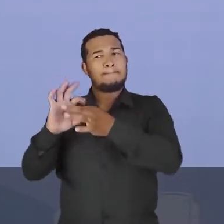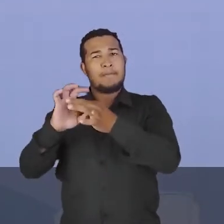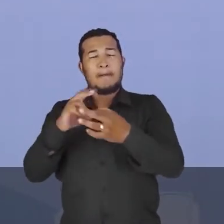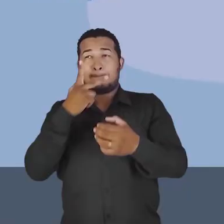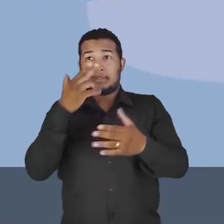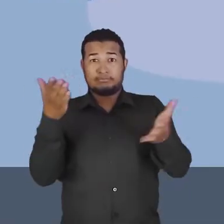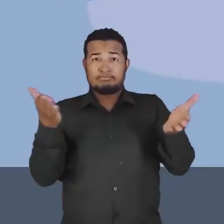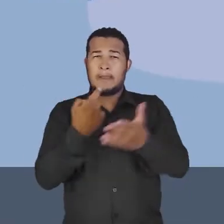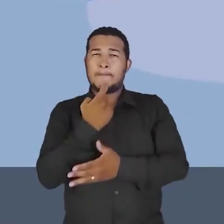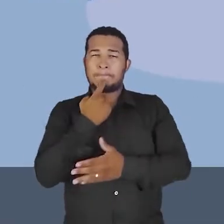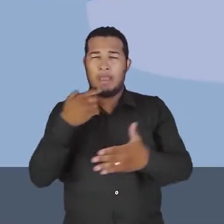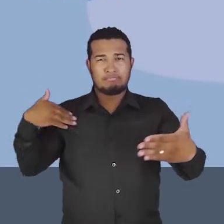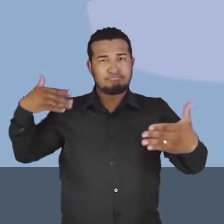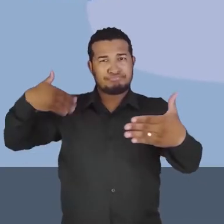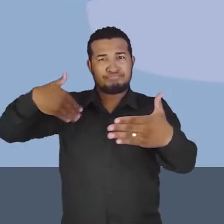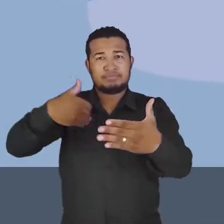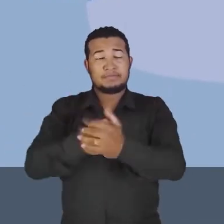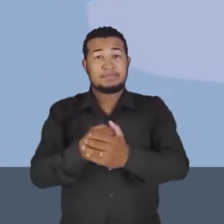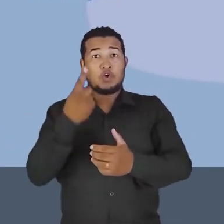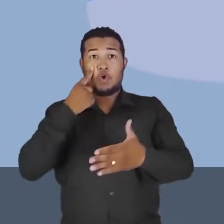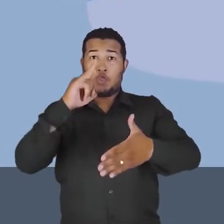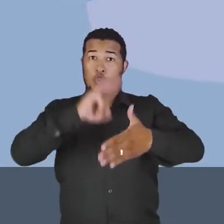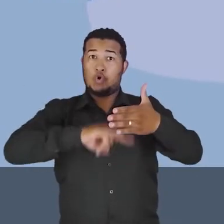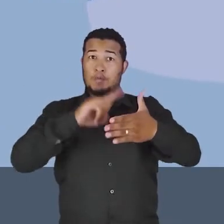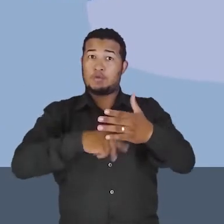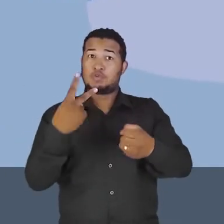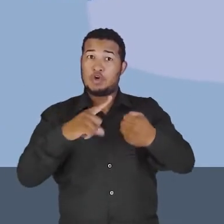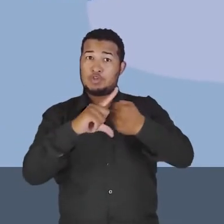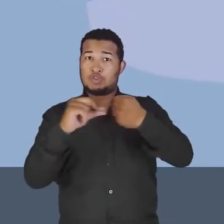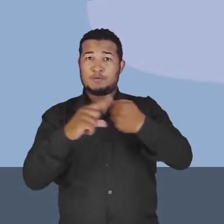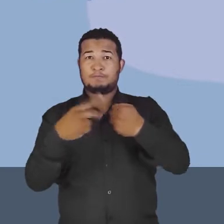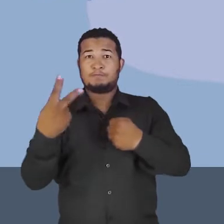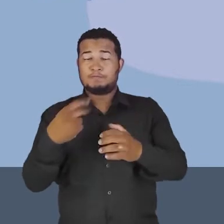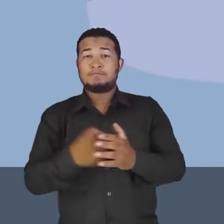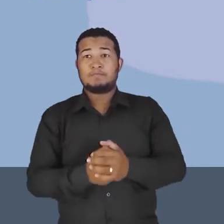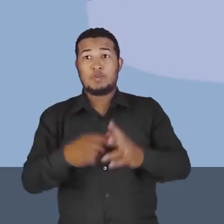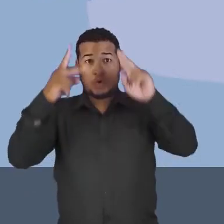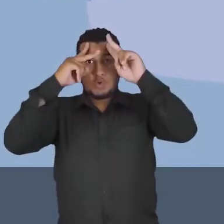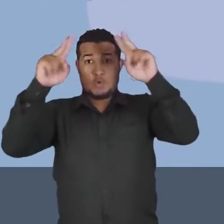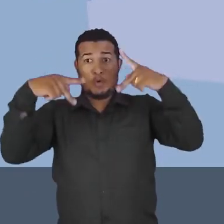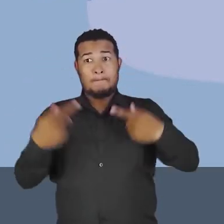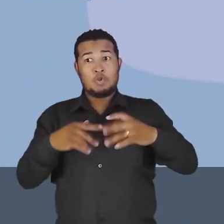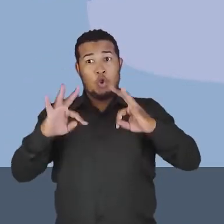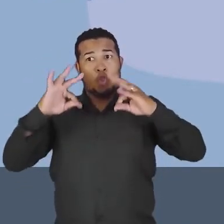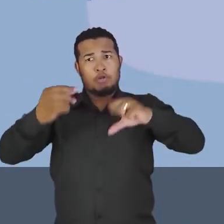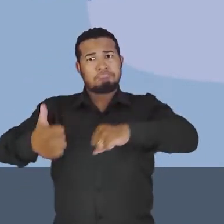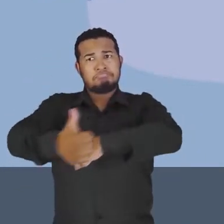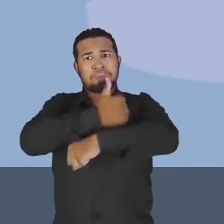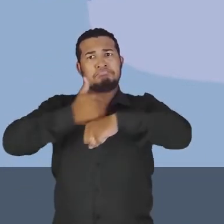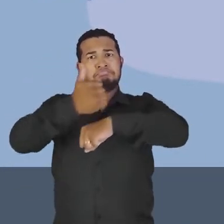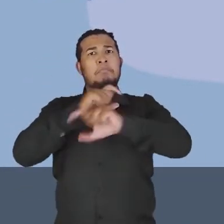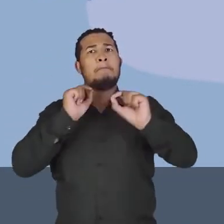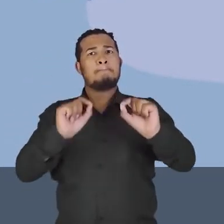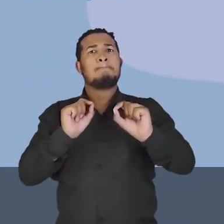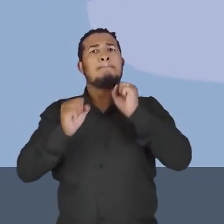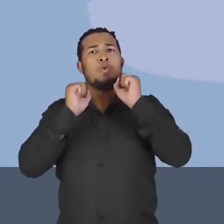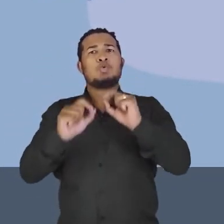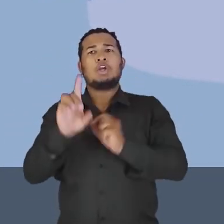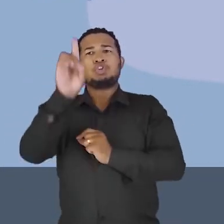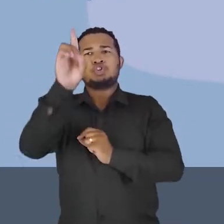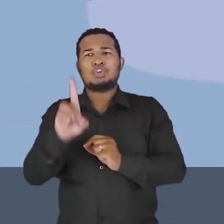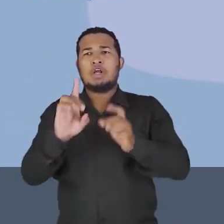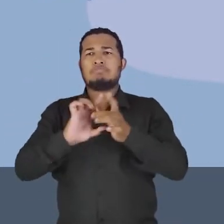atual, observa aqui no slide um segundo documento, artigo 2. Todo ser humano tem capacidade para gozar os direitos e as